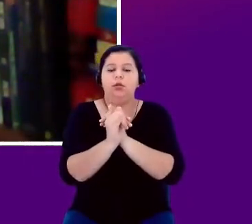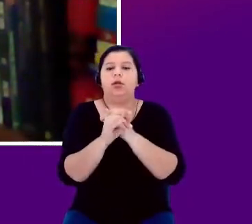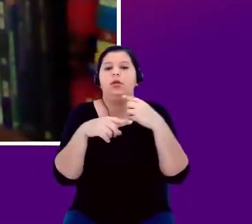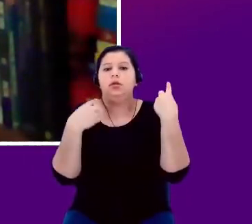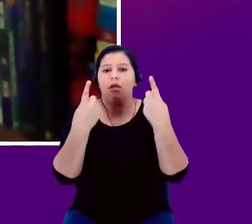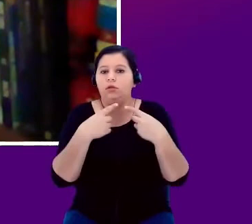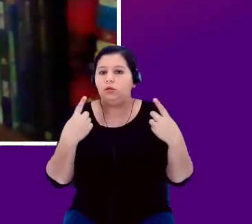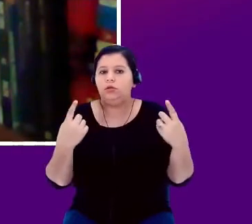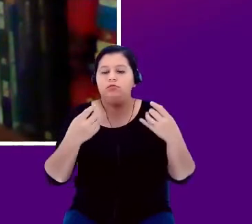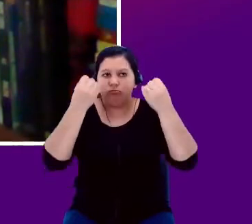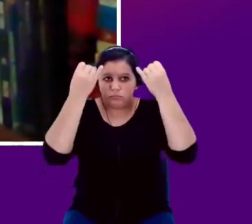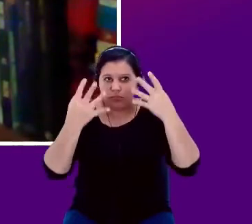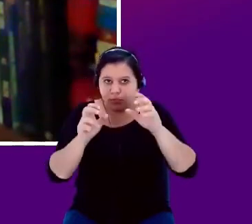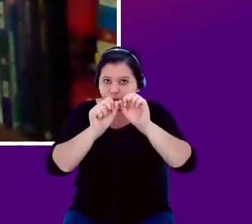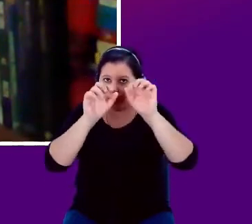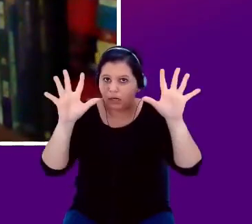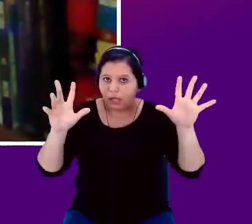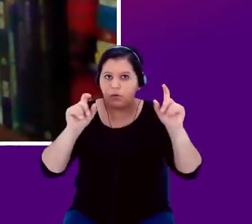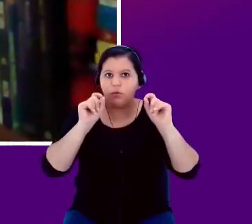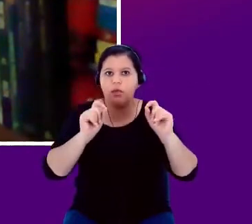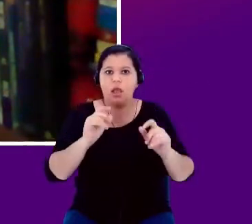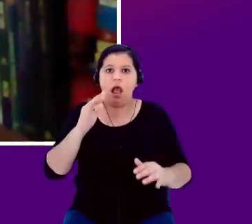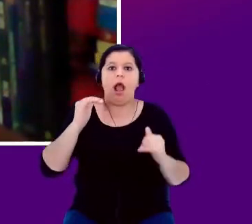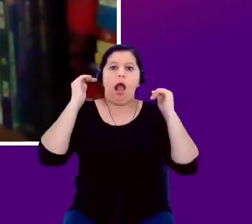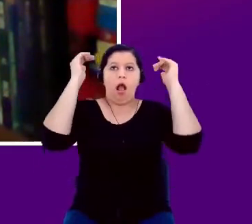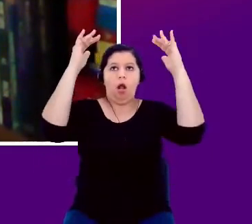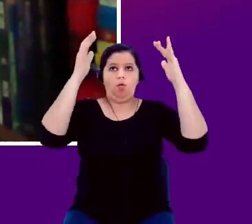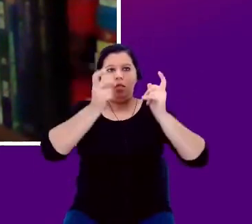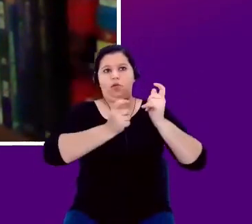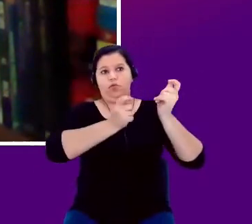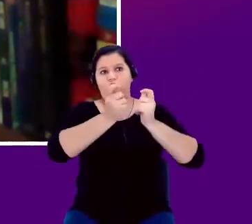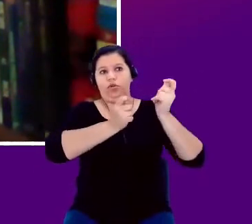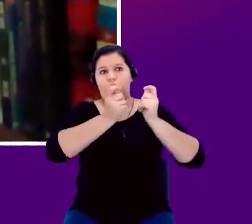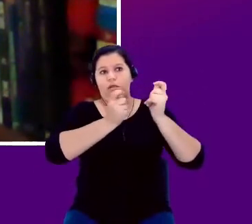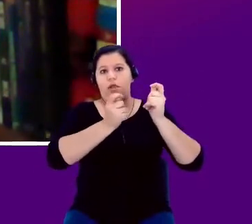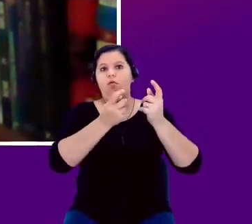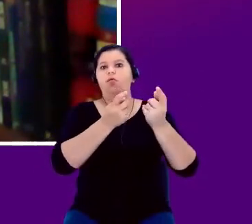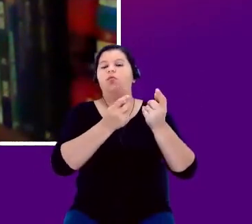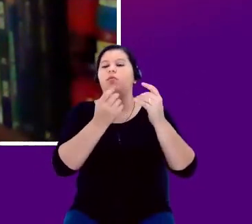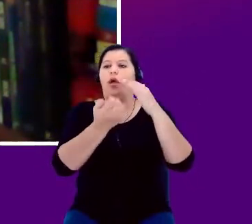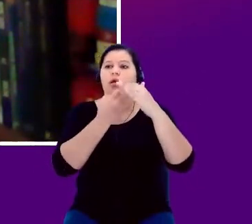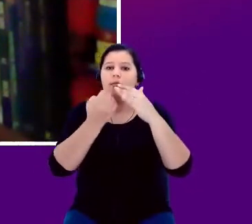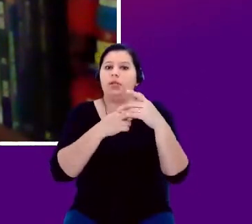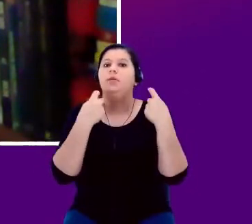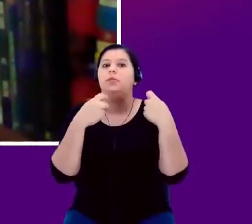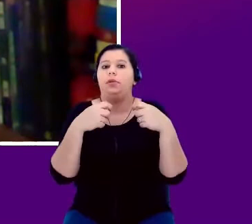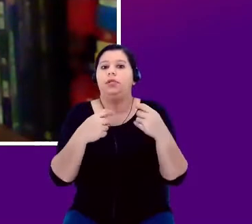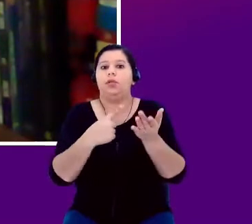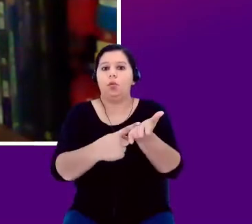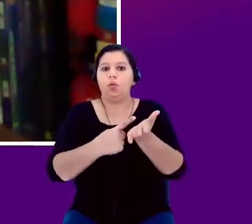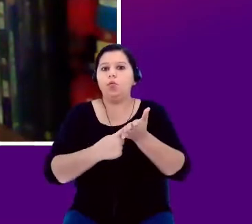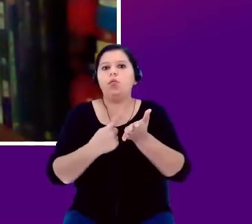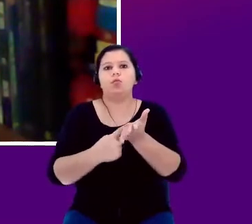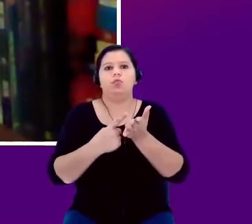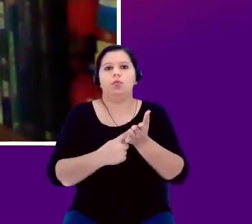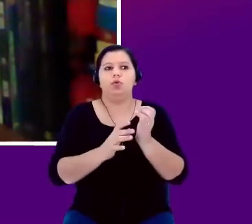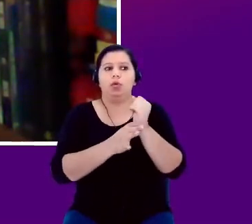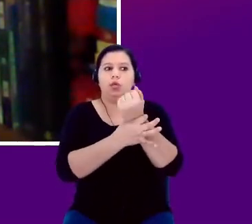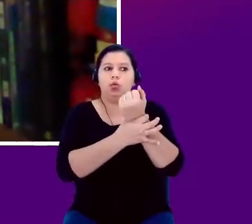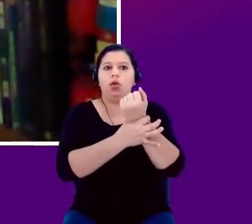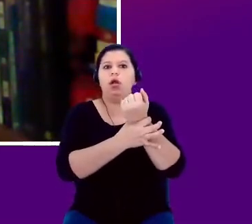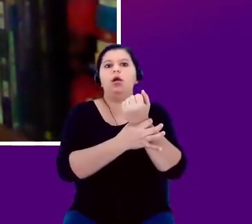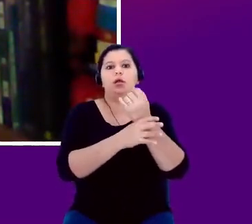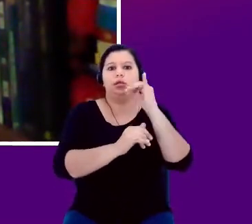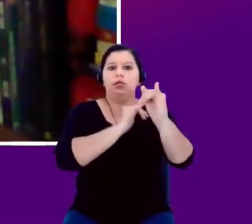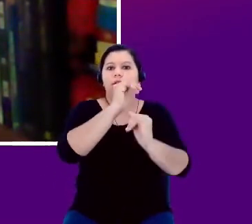claro, né, que a alta administração da empresa, né, os órgãos de administração, tem que ter um compromisso com a segurança cibernética,